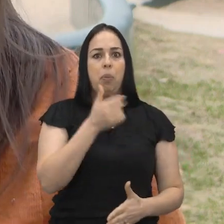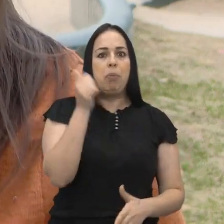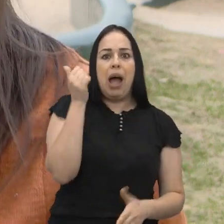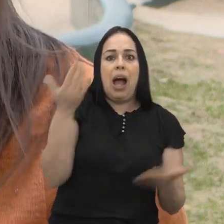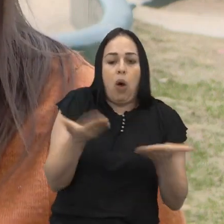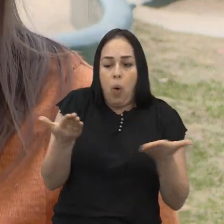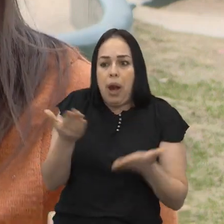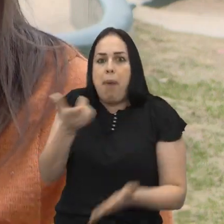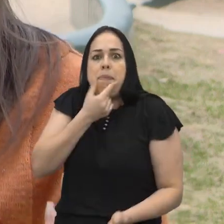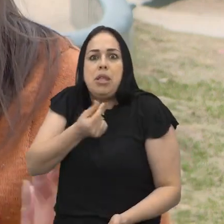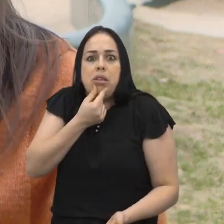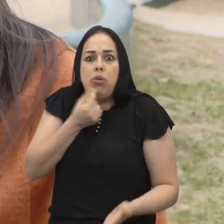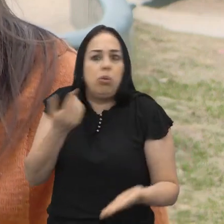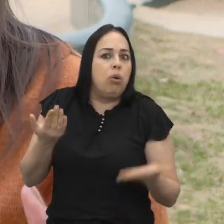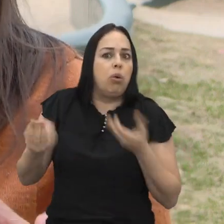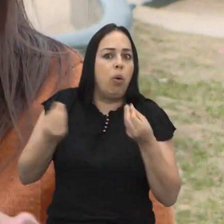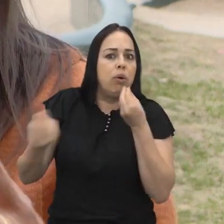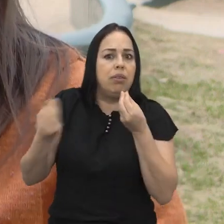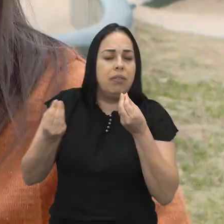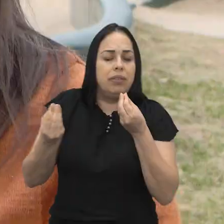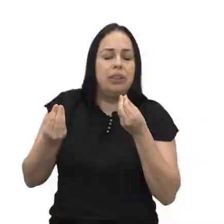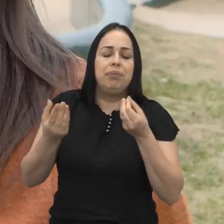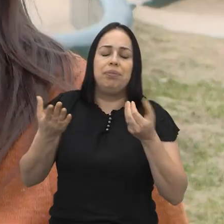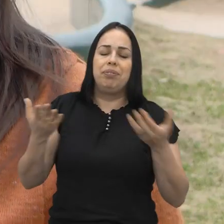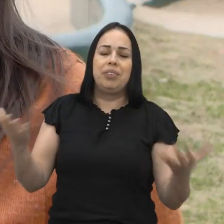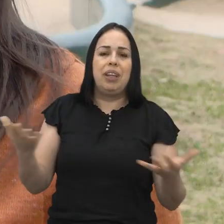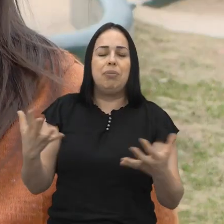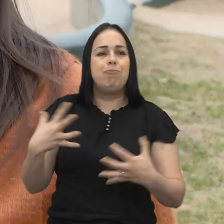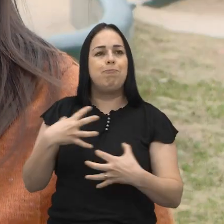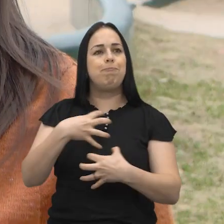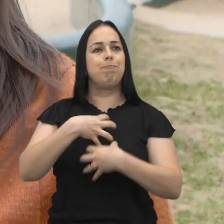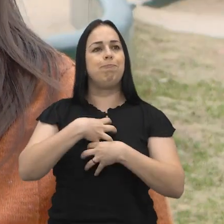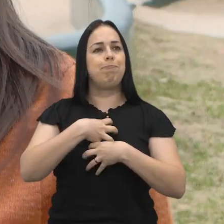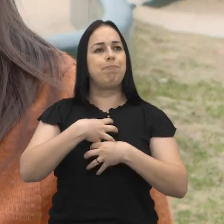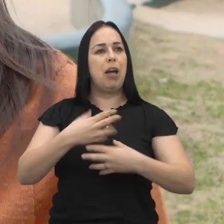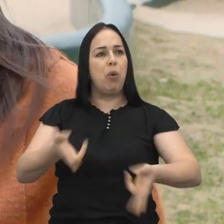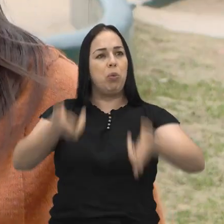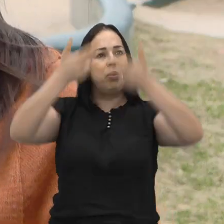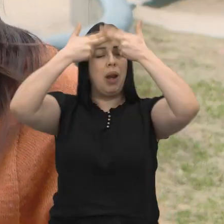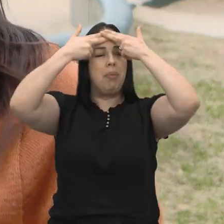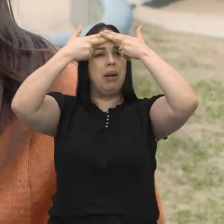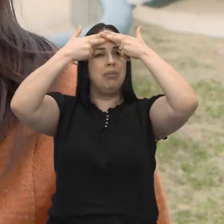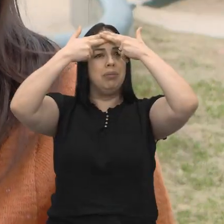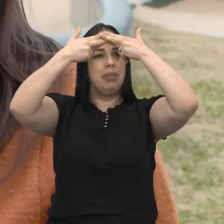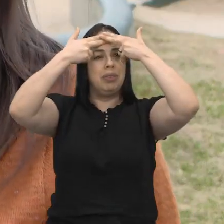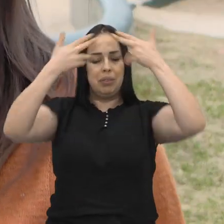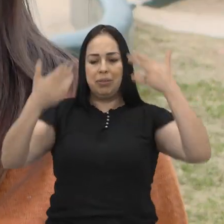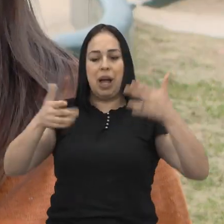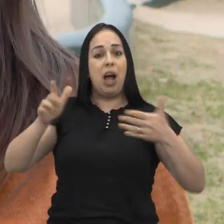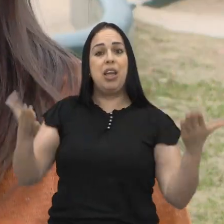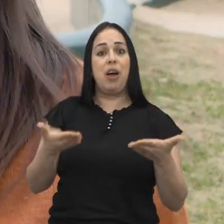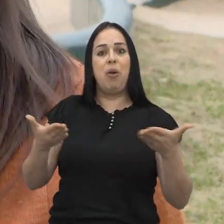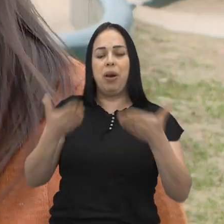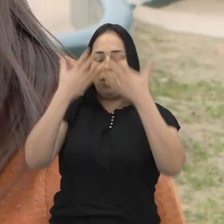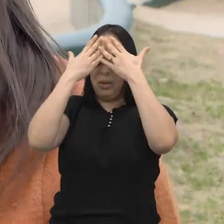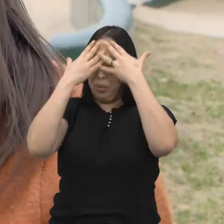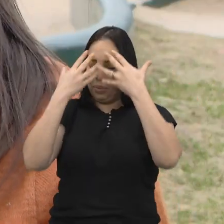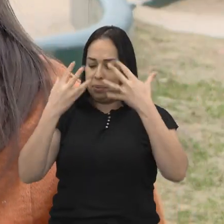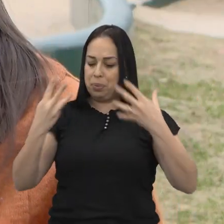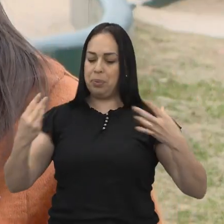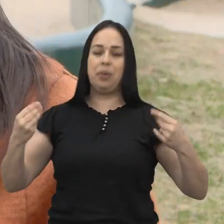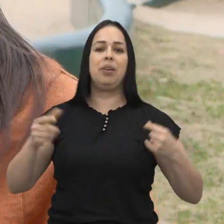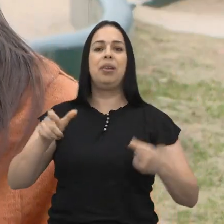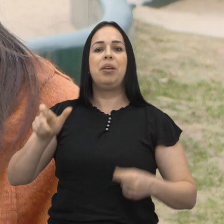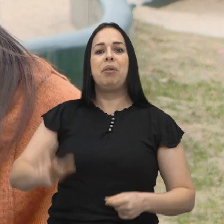menina como que eu vou fazer com menino mas daí parece que todo aquela sentimento que eu tive de perda parece que ele veio para literalmente